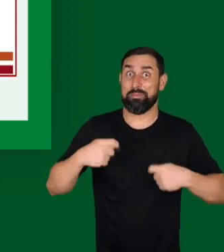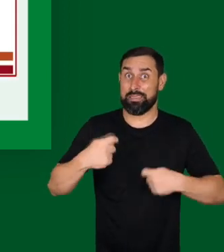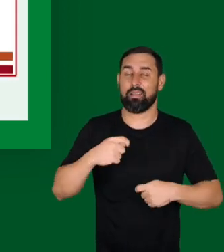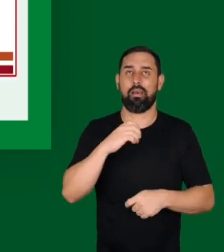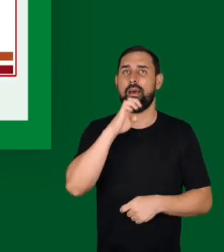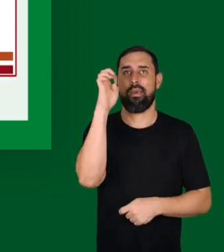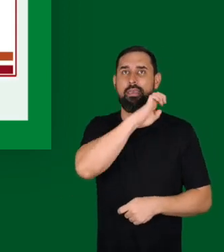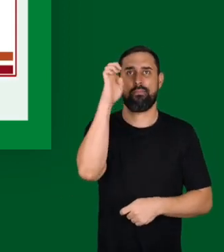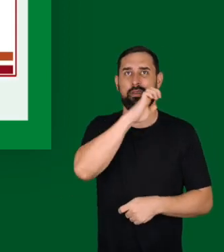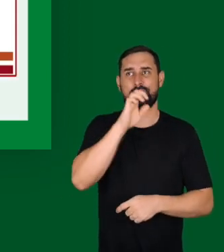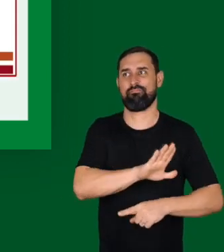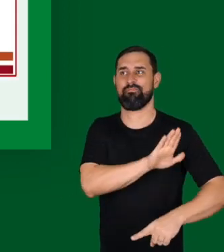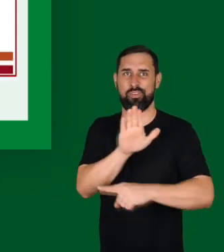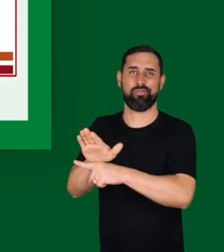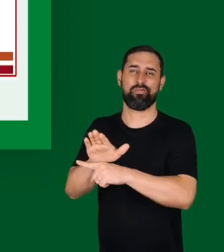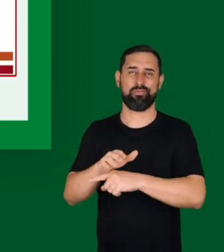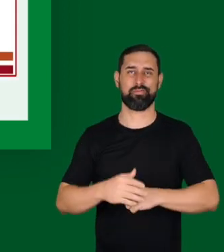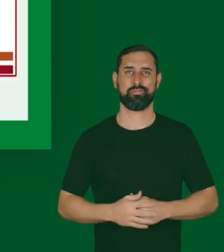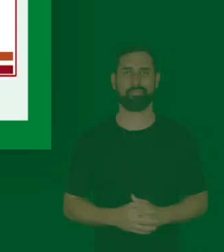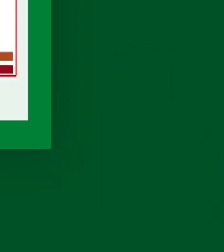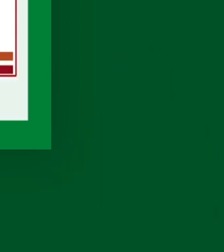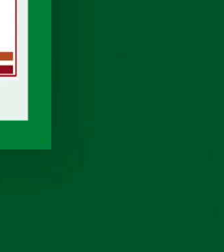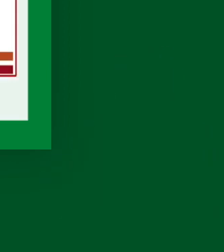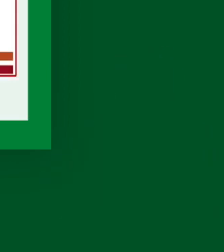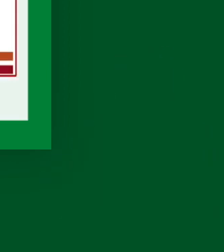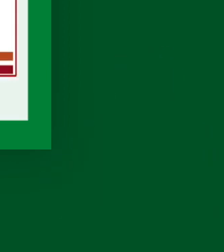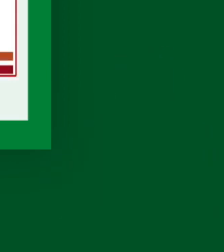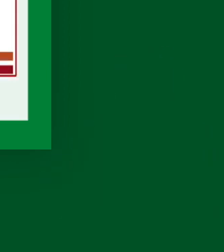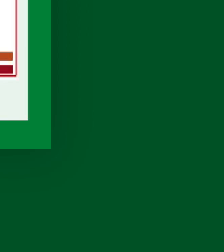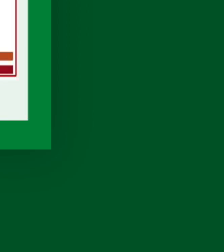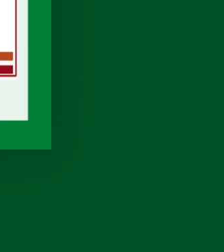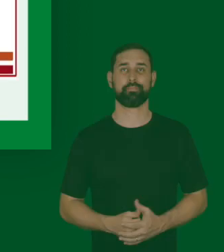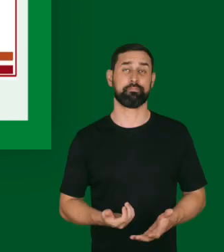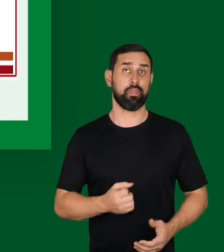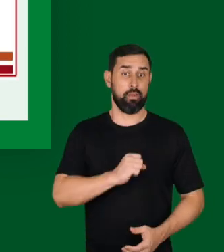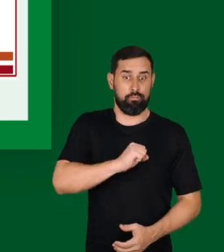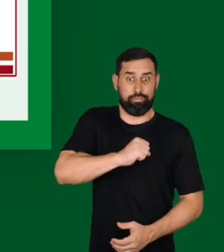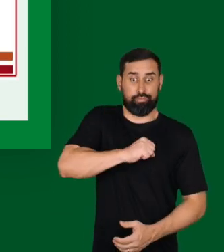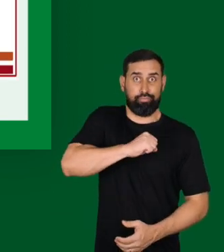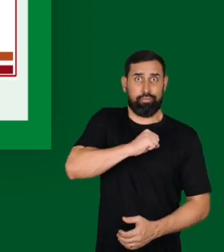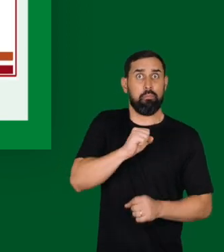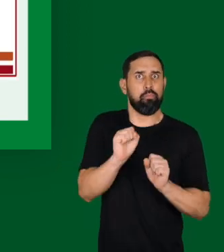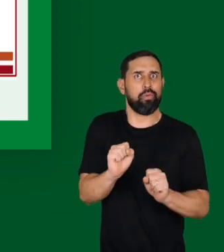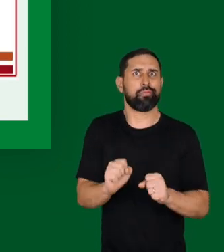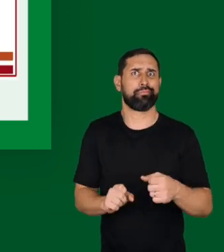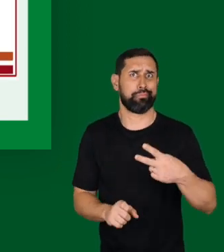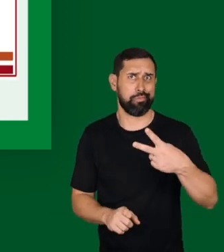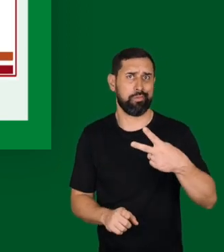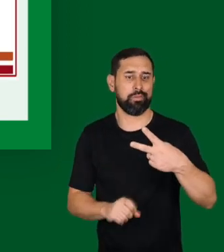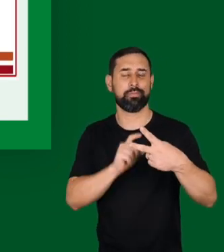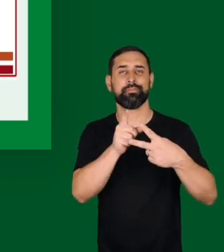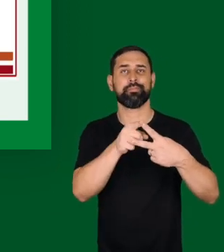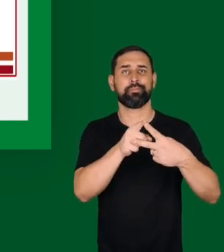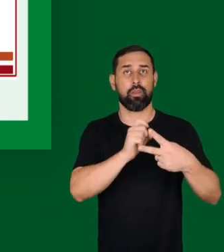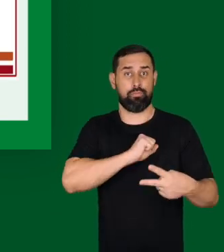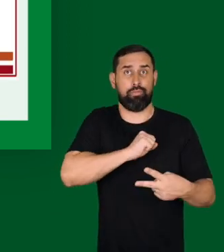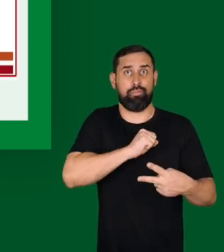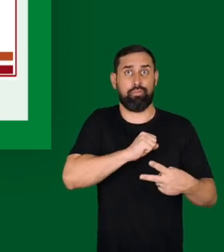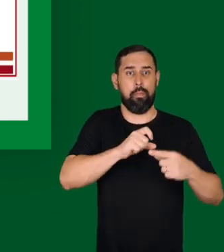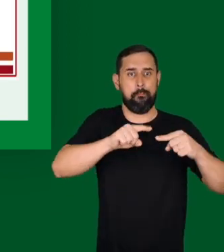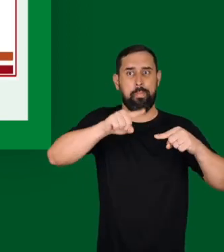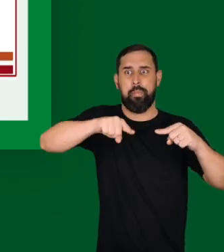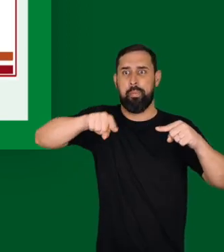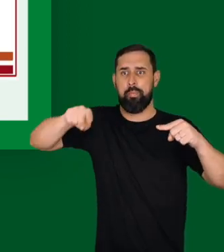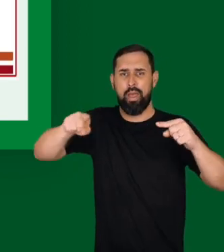Esse paciente precisa de intervenções de emergência. Muito bem, em relação à taquicardia, existem 2 possibilidades.